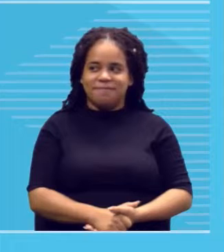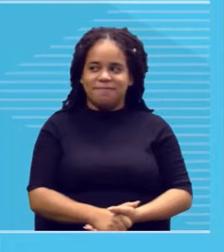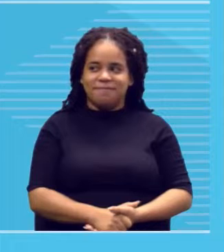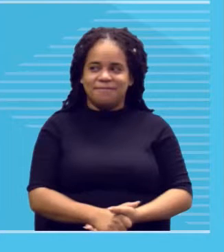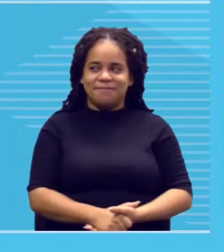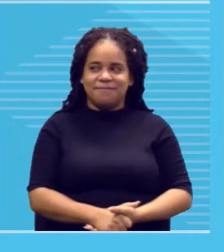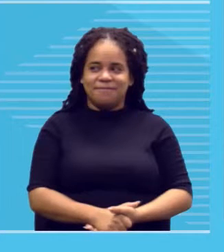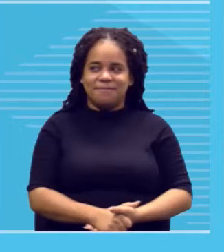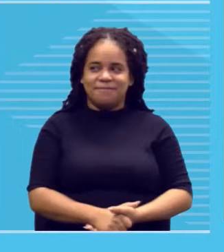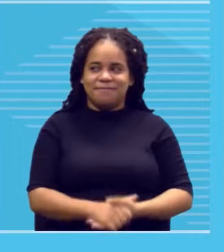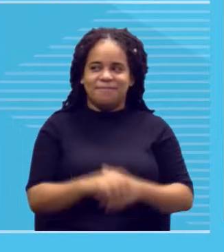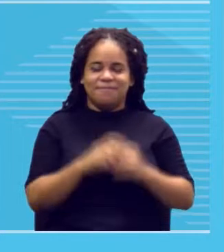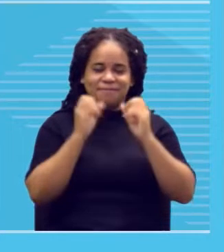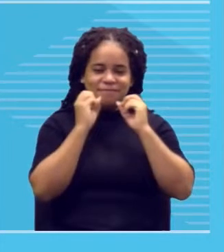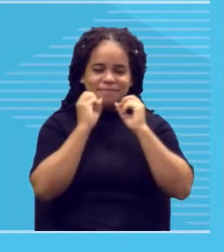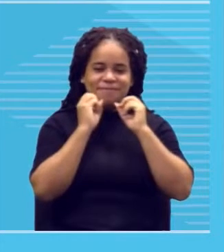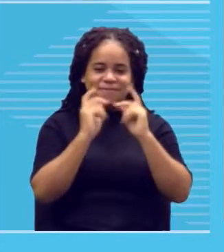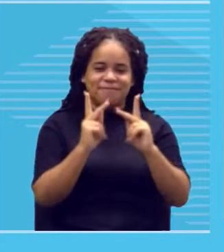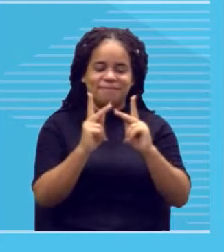ok